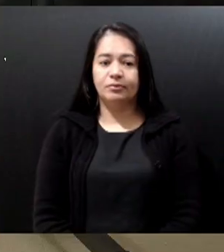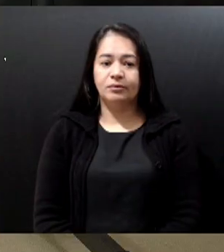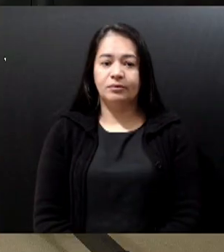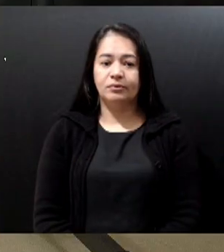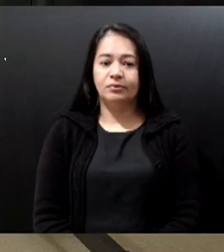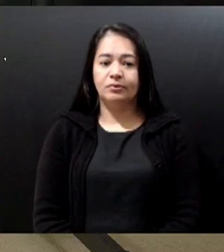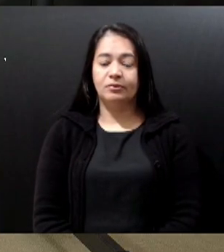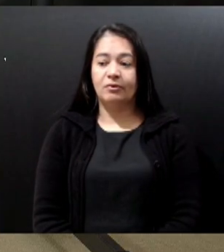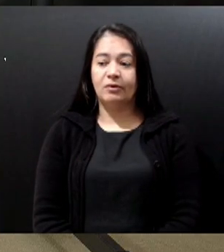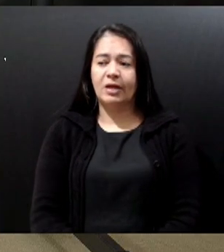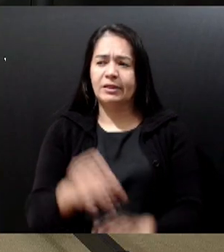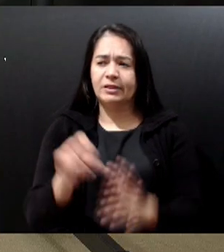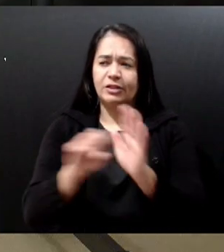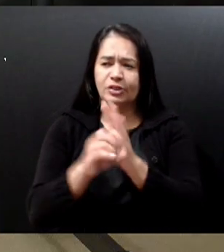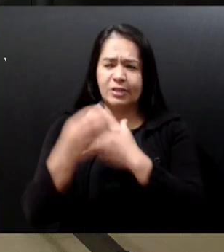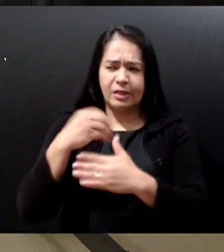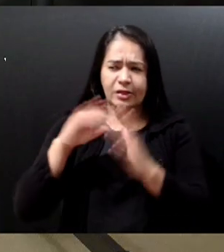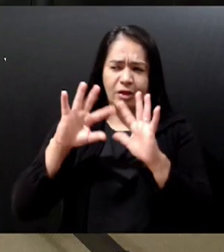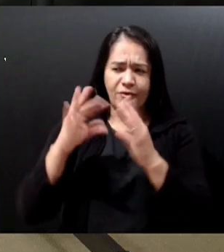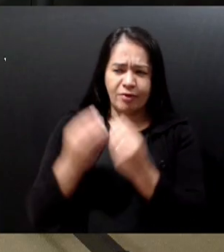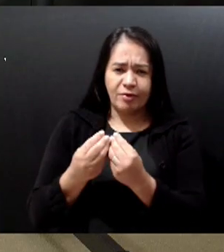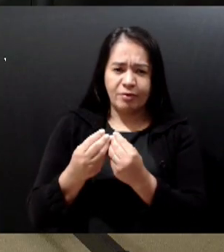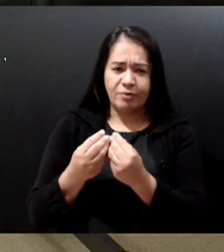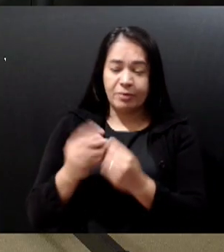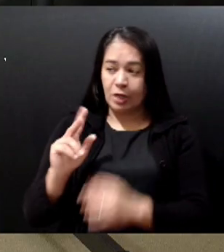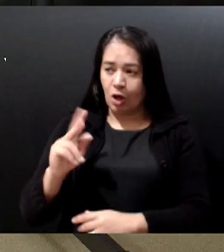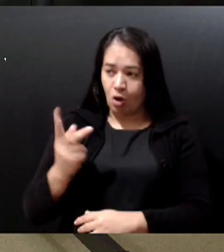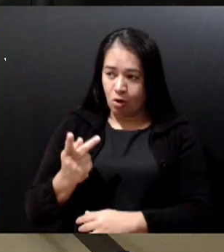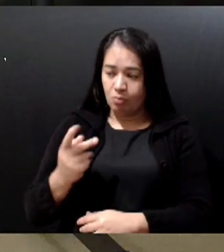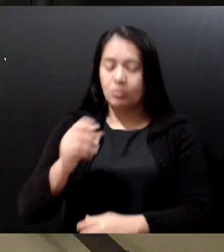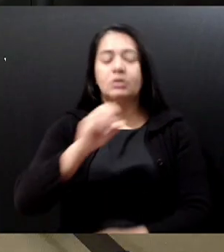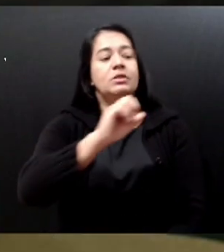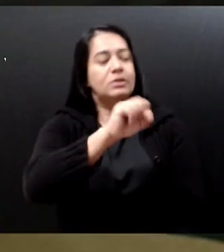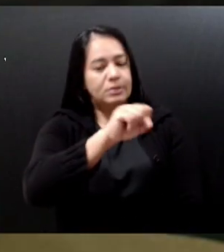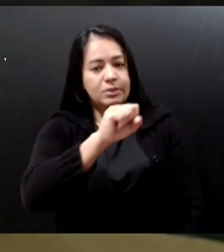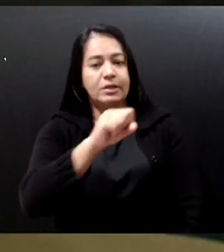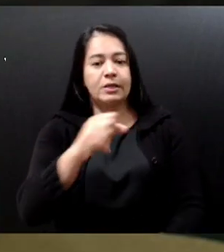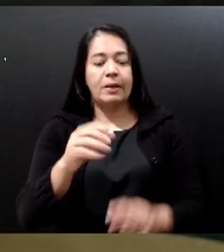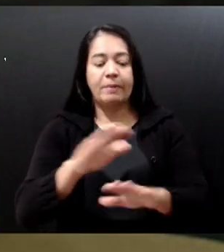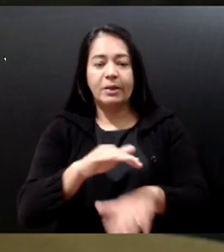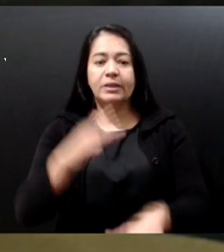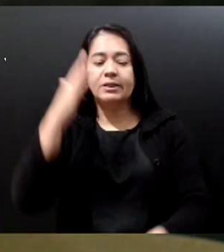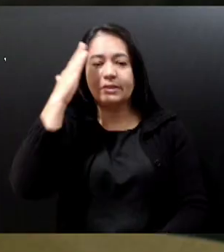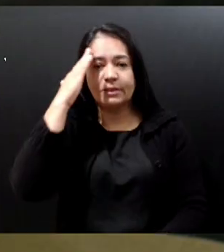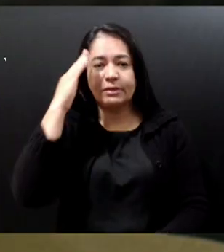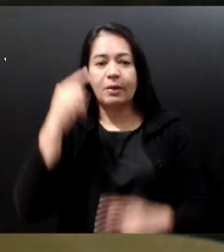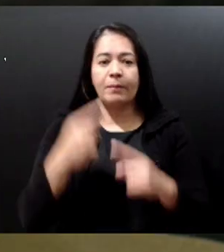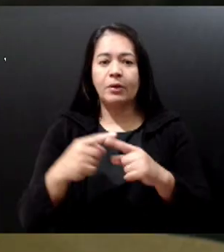família homoafetiva? Exatamente, para ela entender, isso tem que ser trabalhado de que forma?